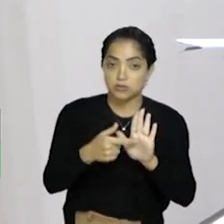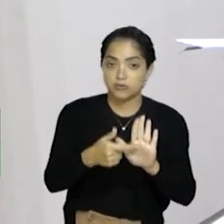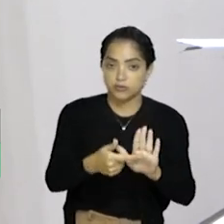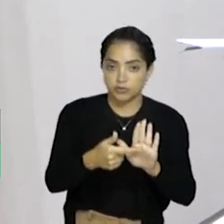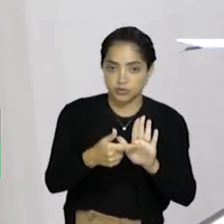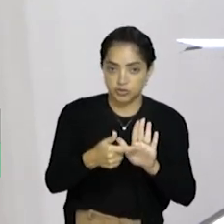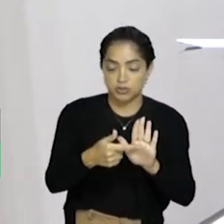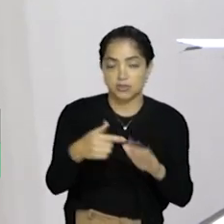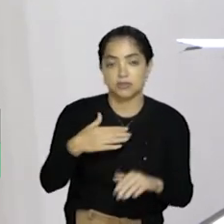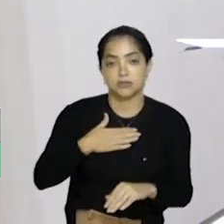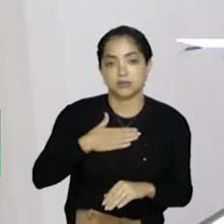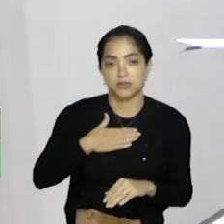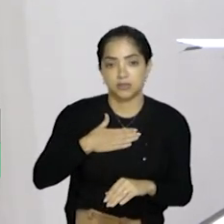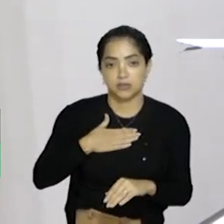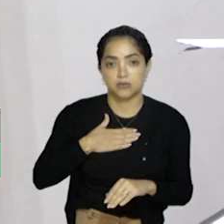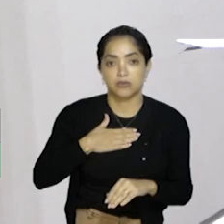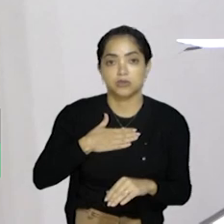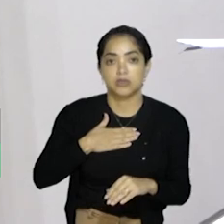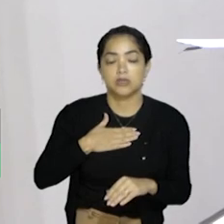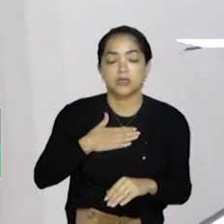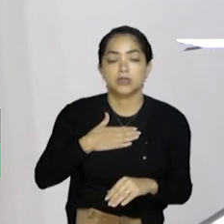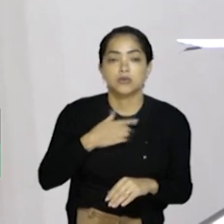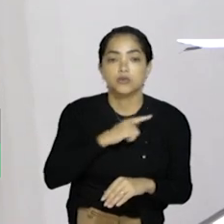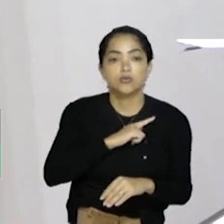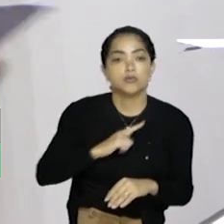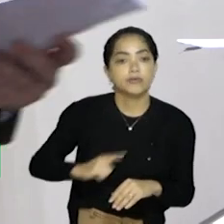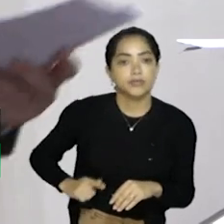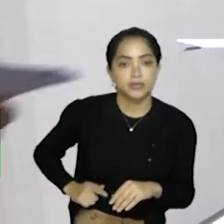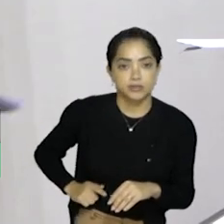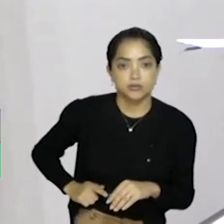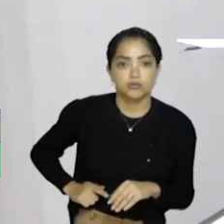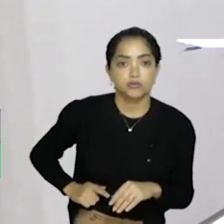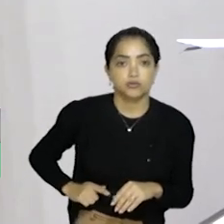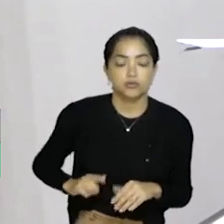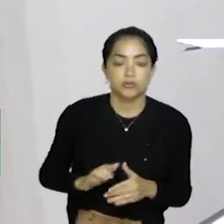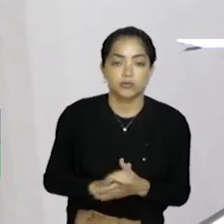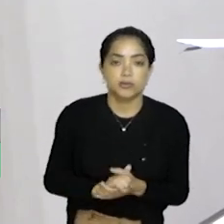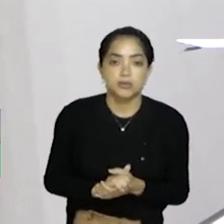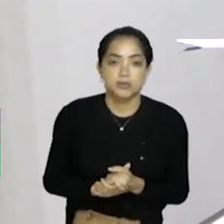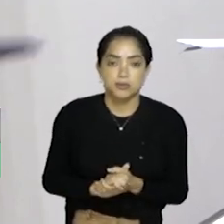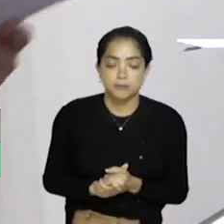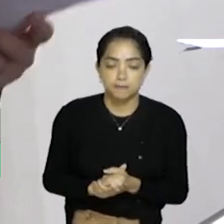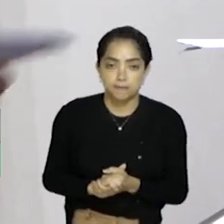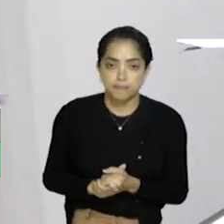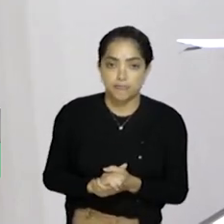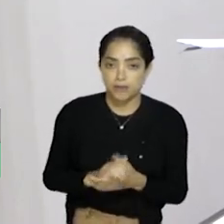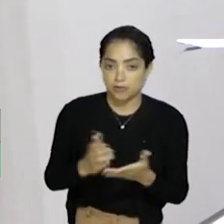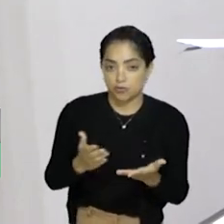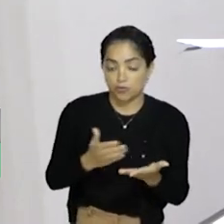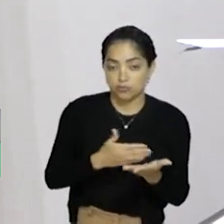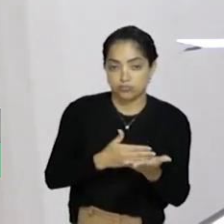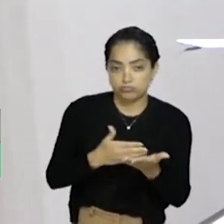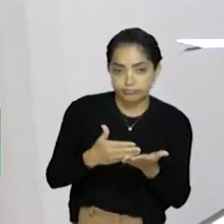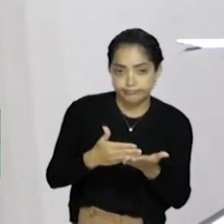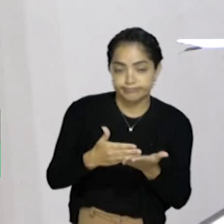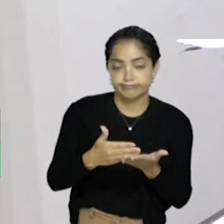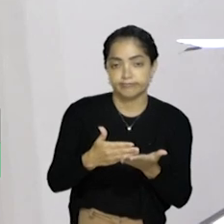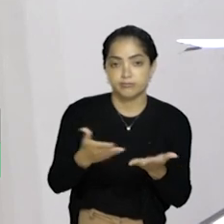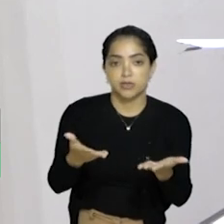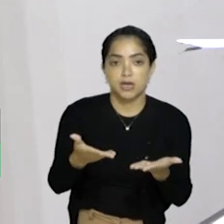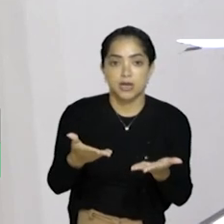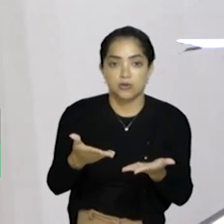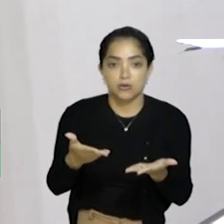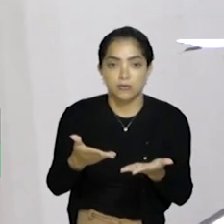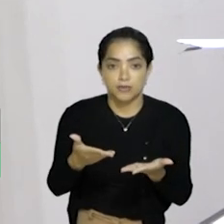fazendo o governador do estado e até inicialmente como nós estamos aí